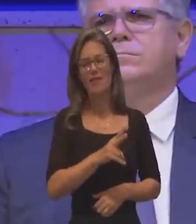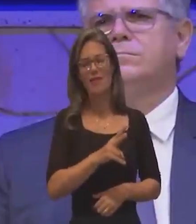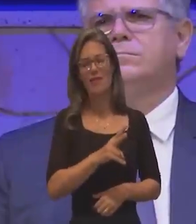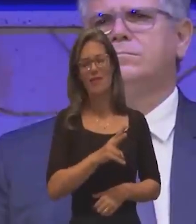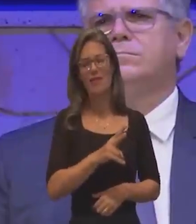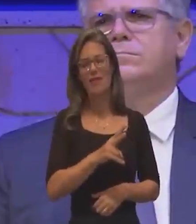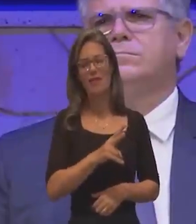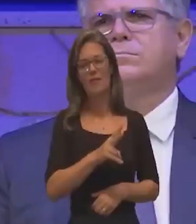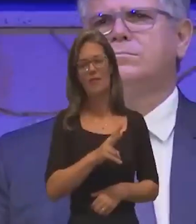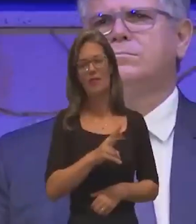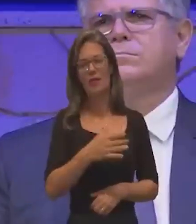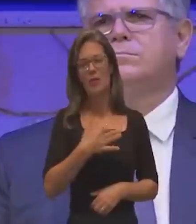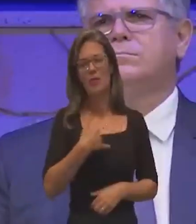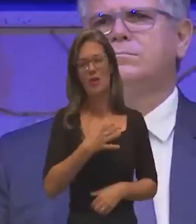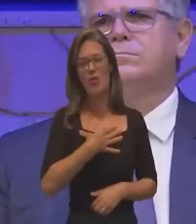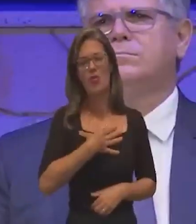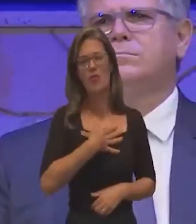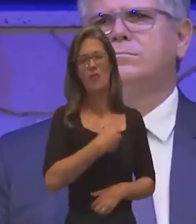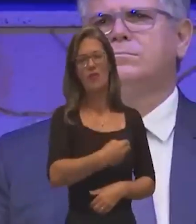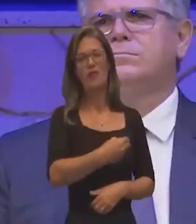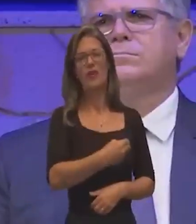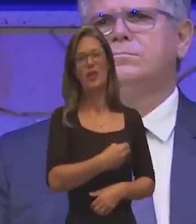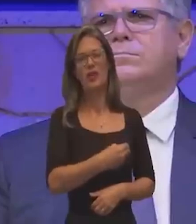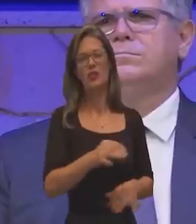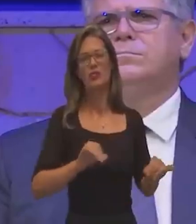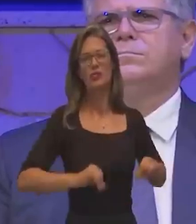a destruição do meu filho.